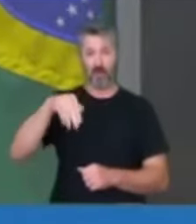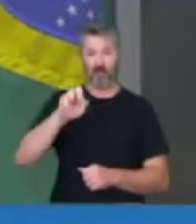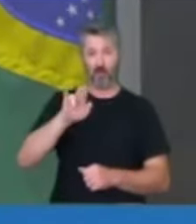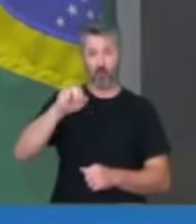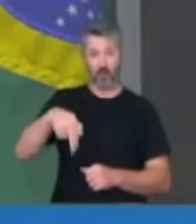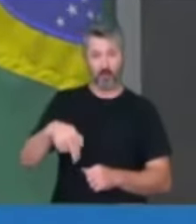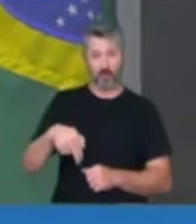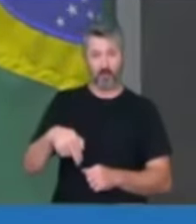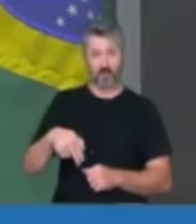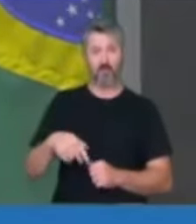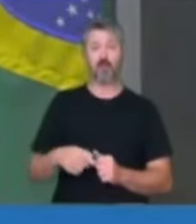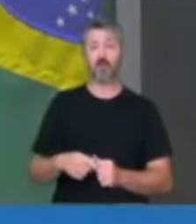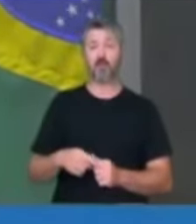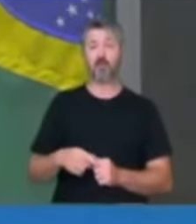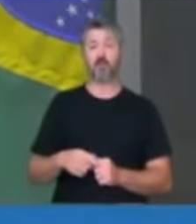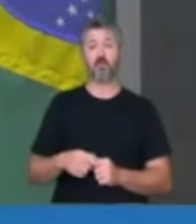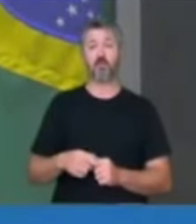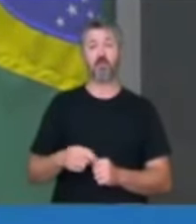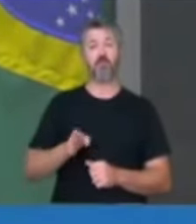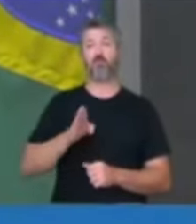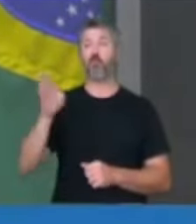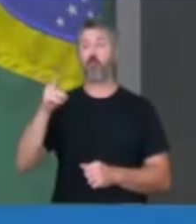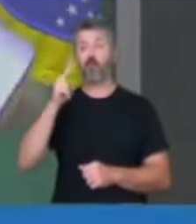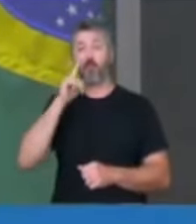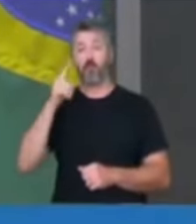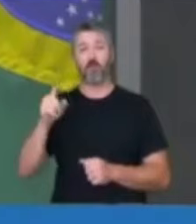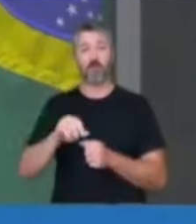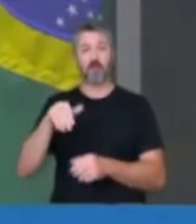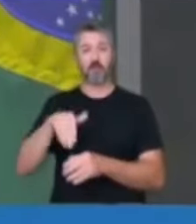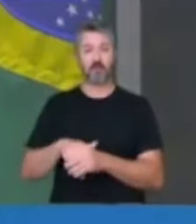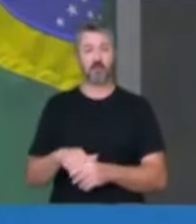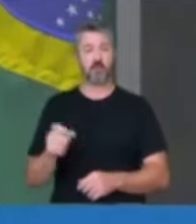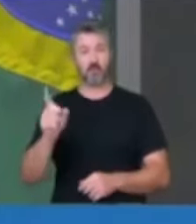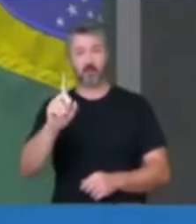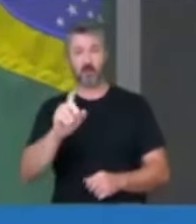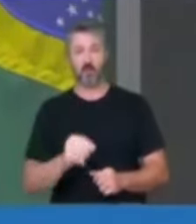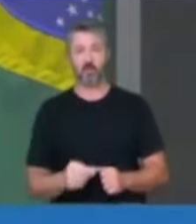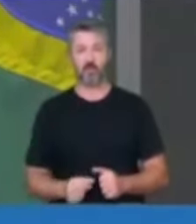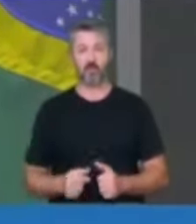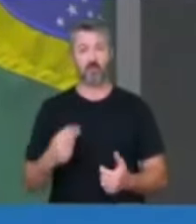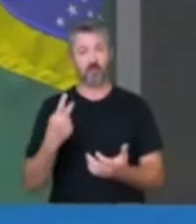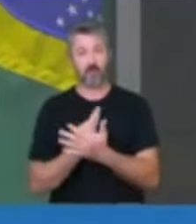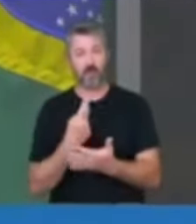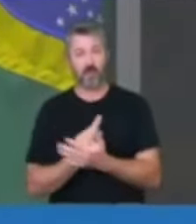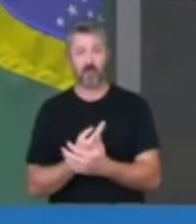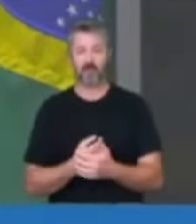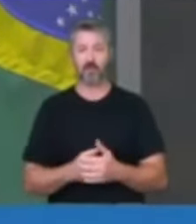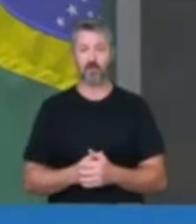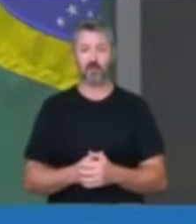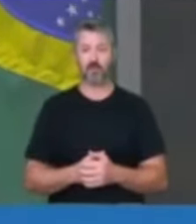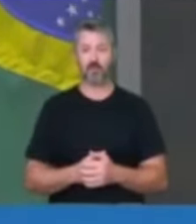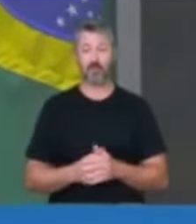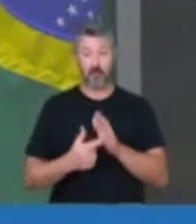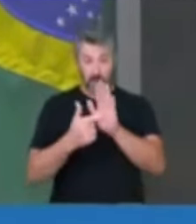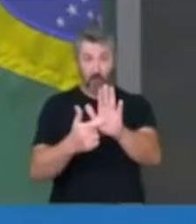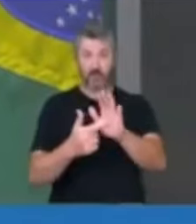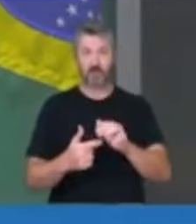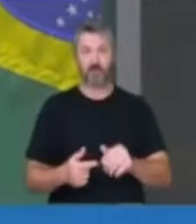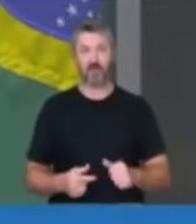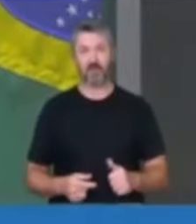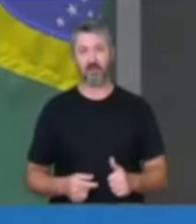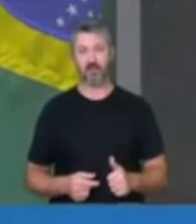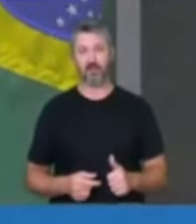informal falando em fazer nova eleição não tá errado a gente tem que apontar